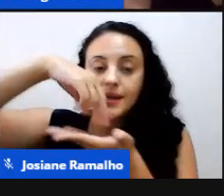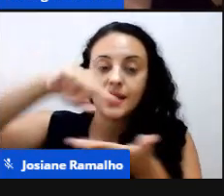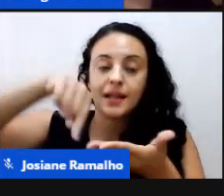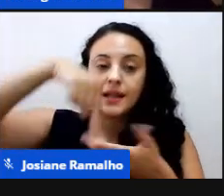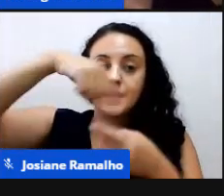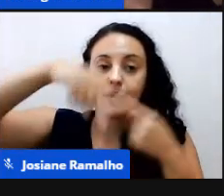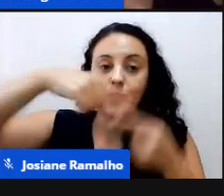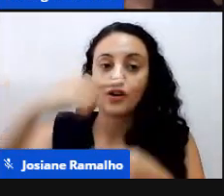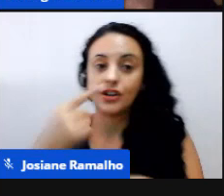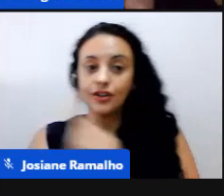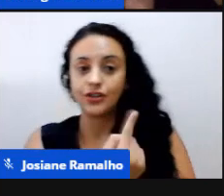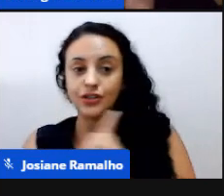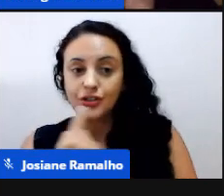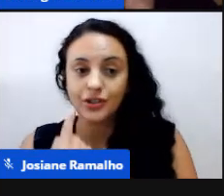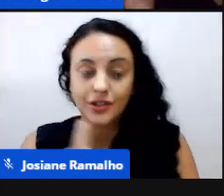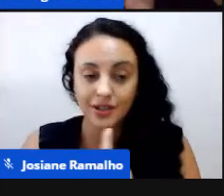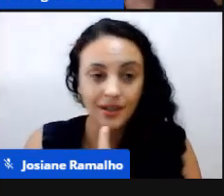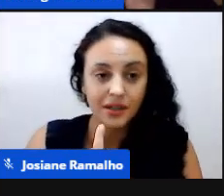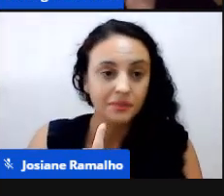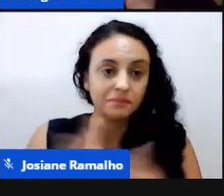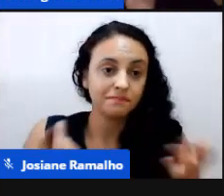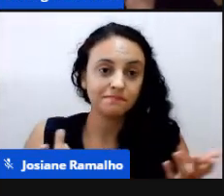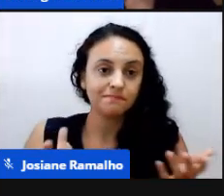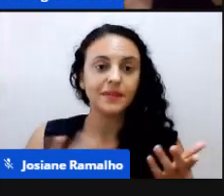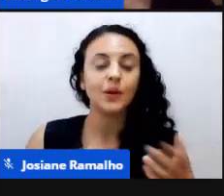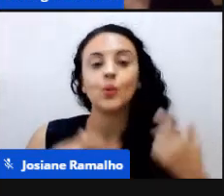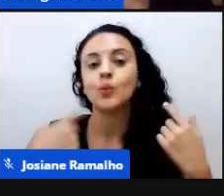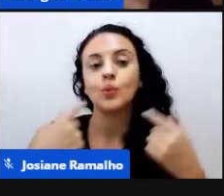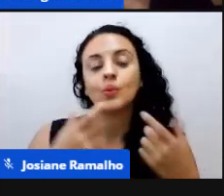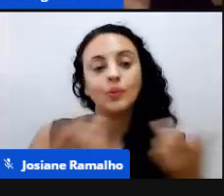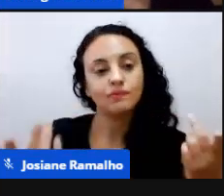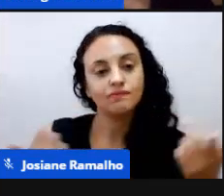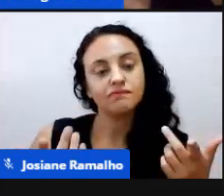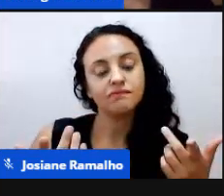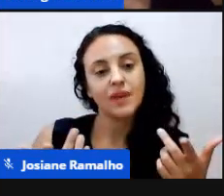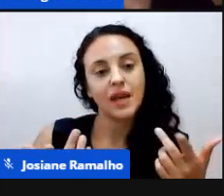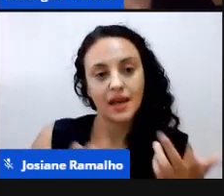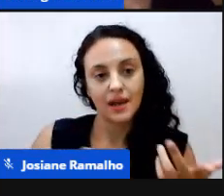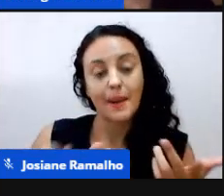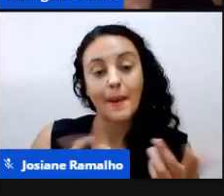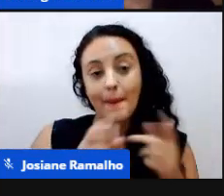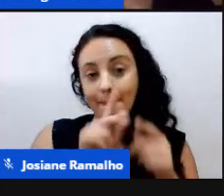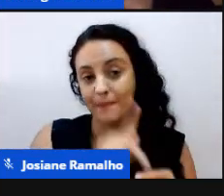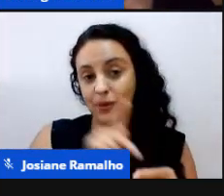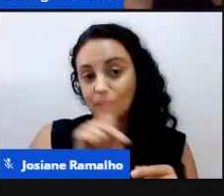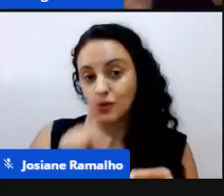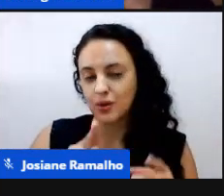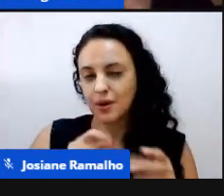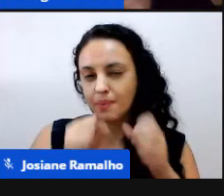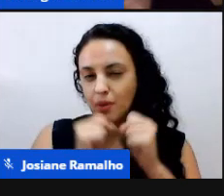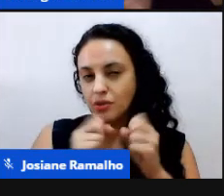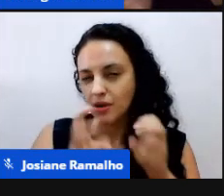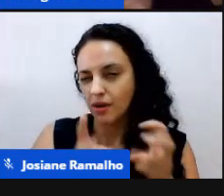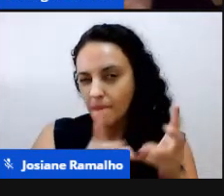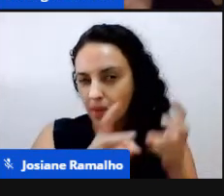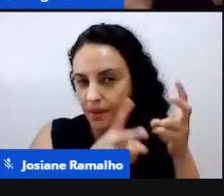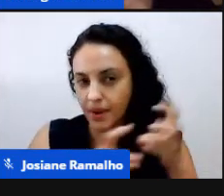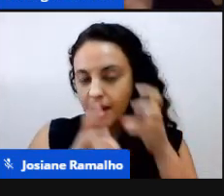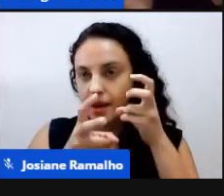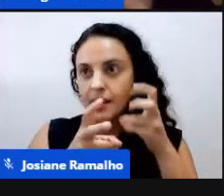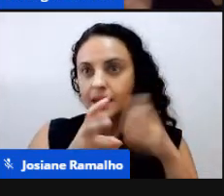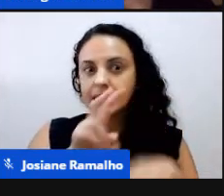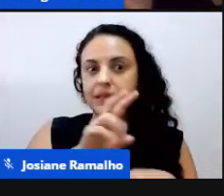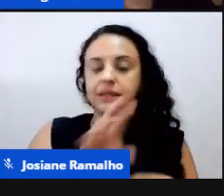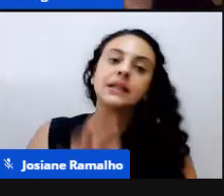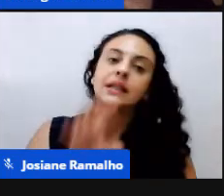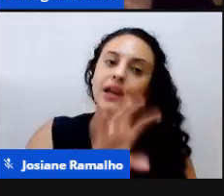sem material, né? Exato. Então, assim, se o professor perceber que na região que ele trabalha, os